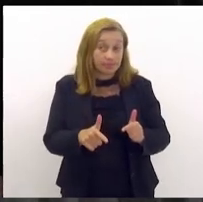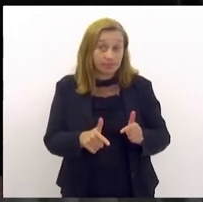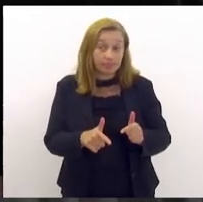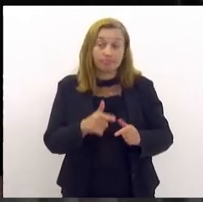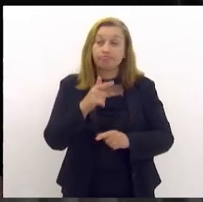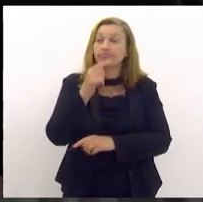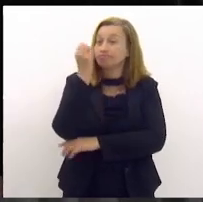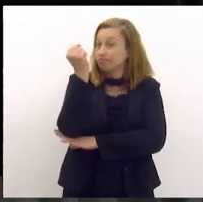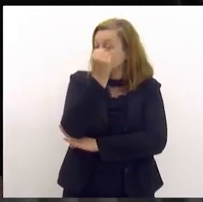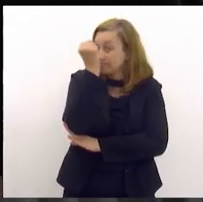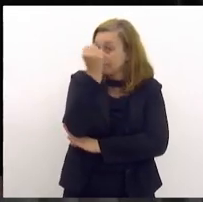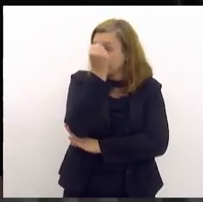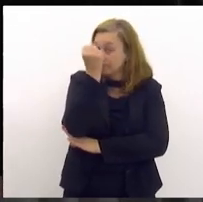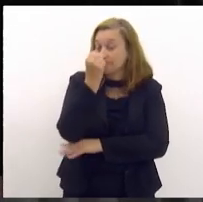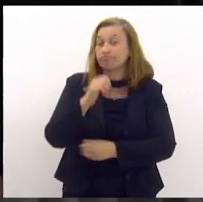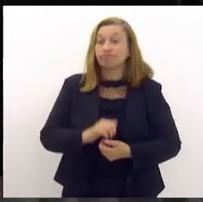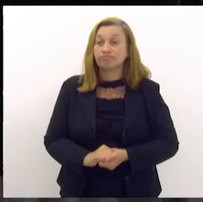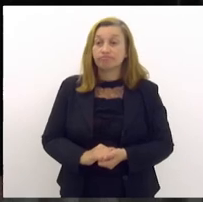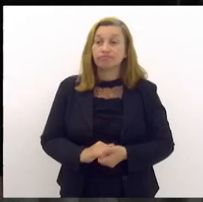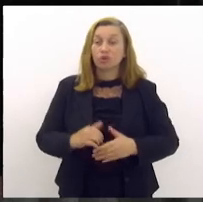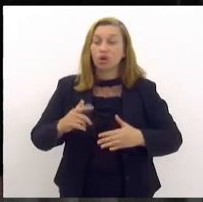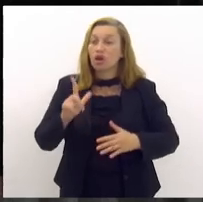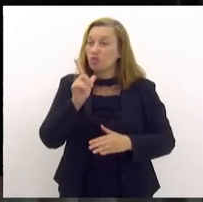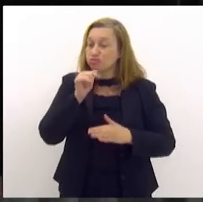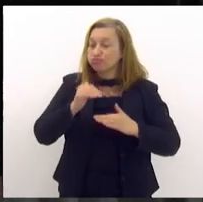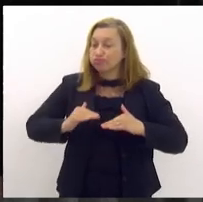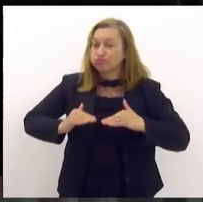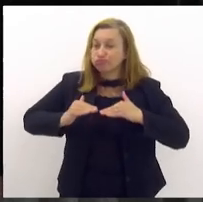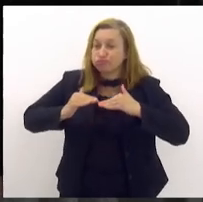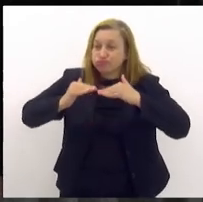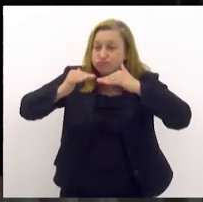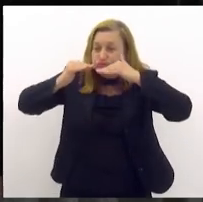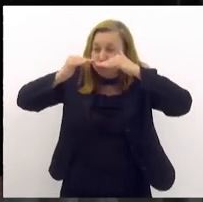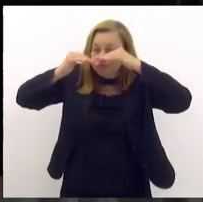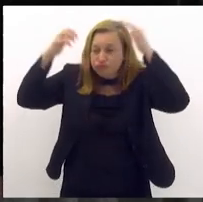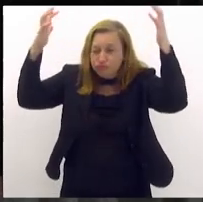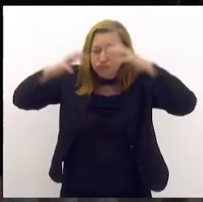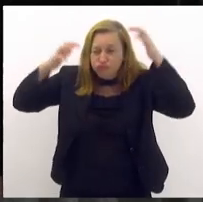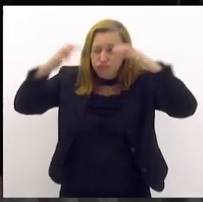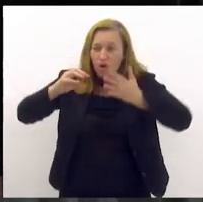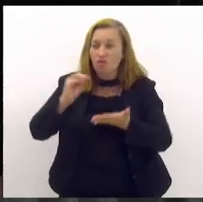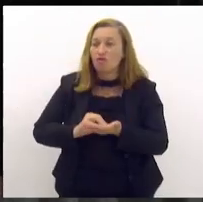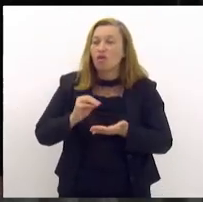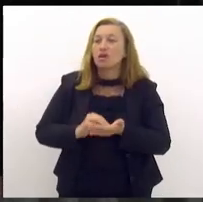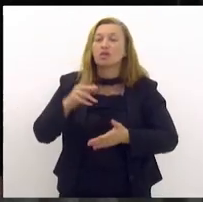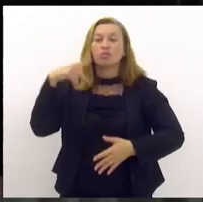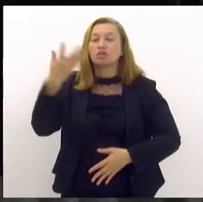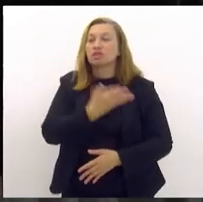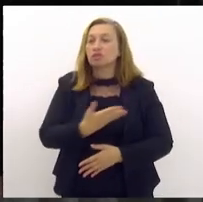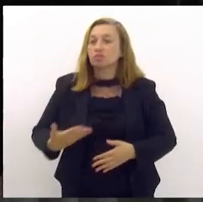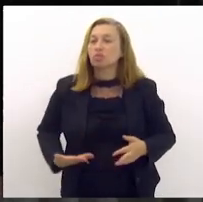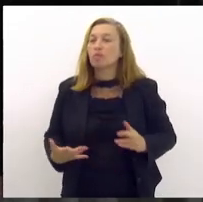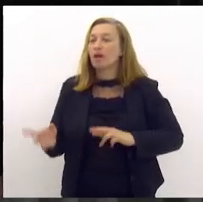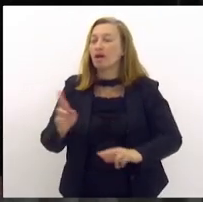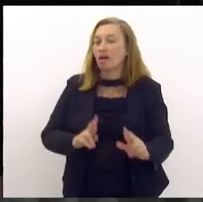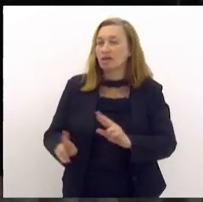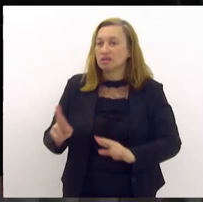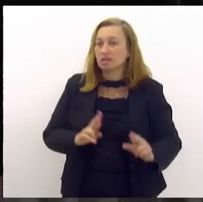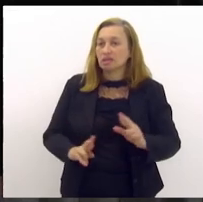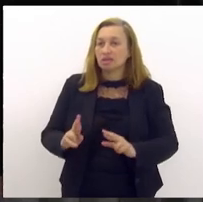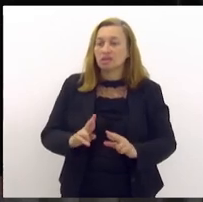relacionados a alagamentos e enchentes, com a ausência de política pública relacionada